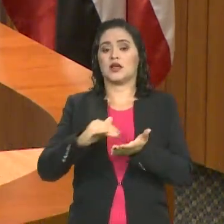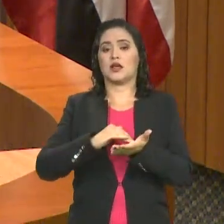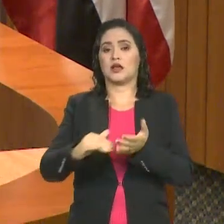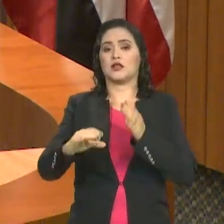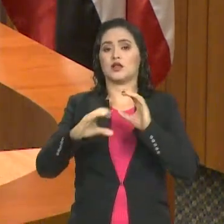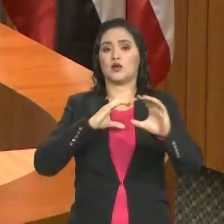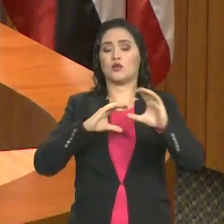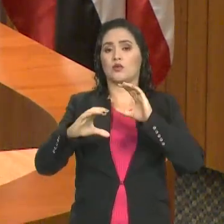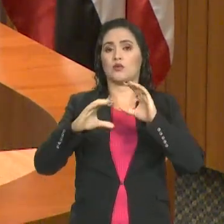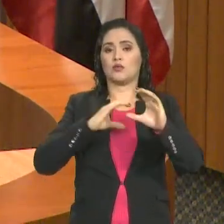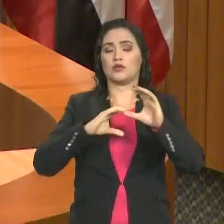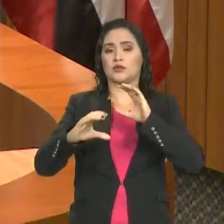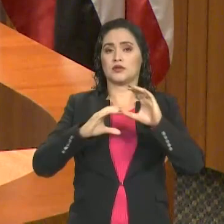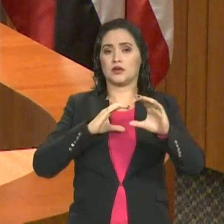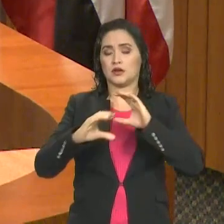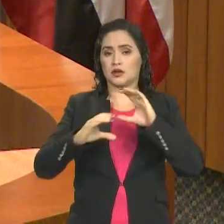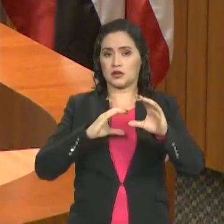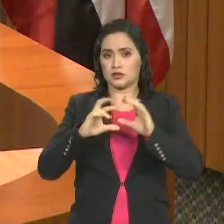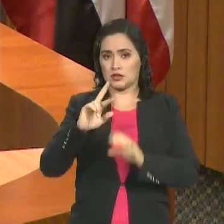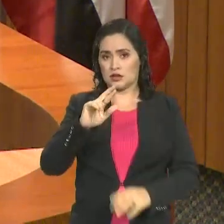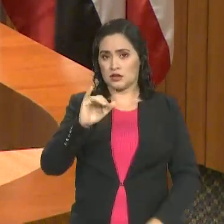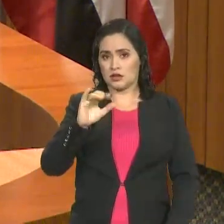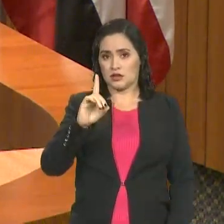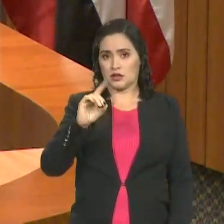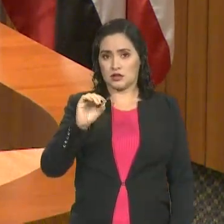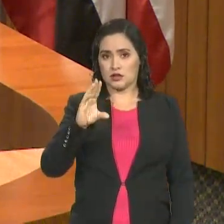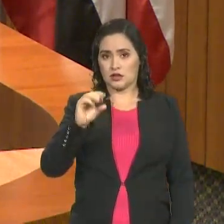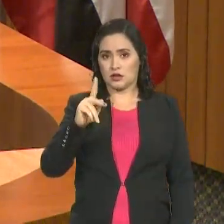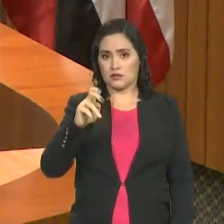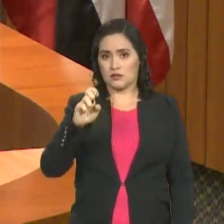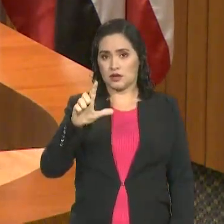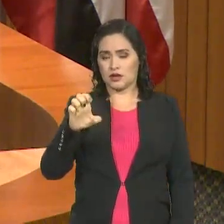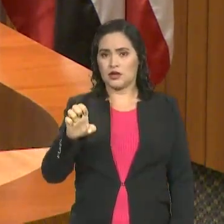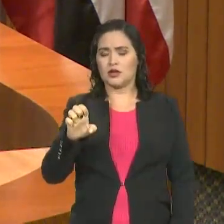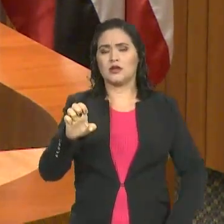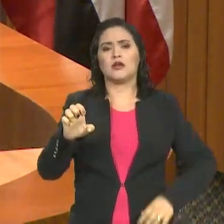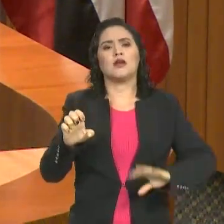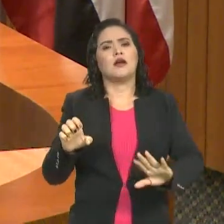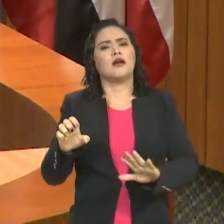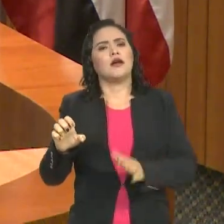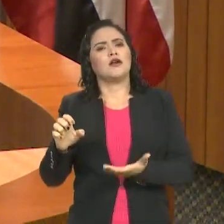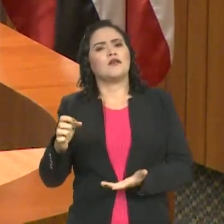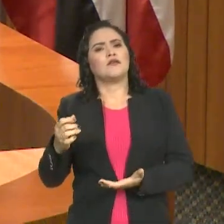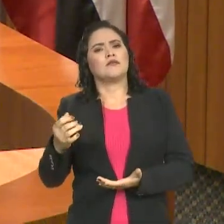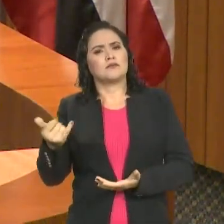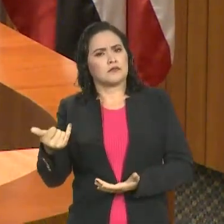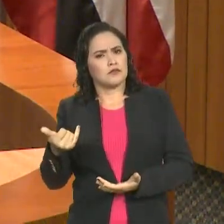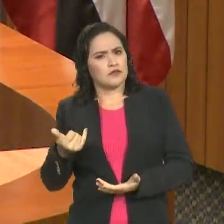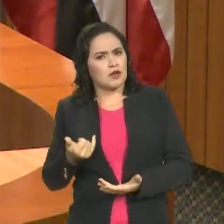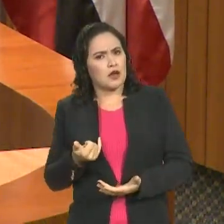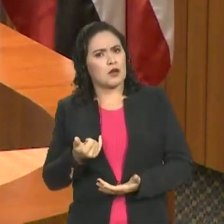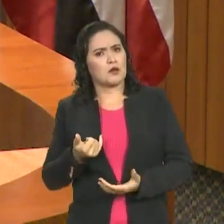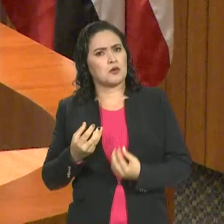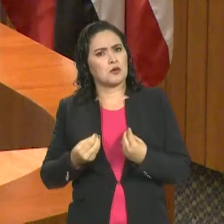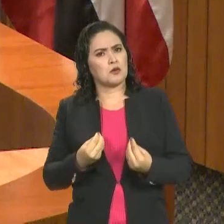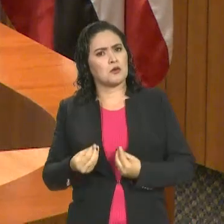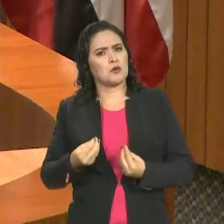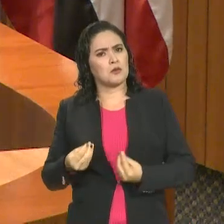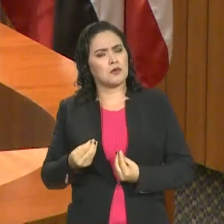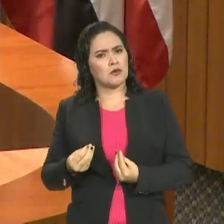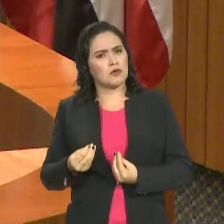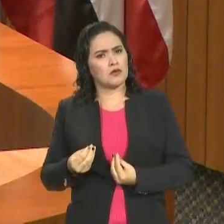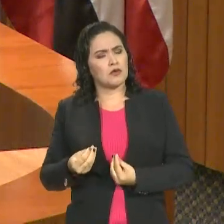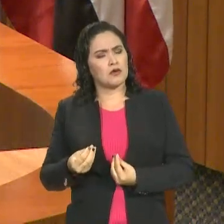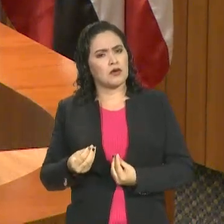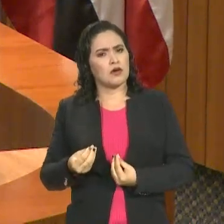Ricardo Capelli. Ele que não pensa que isso aí vai me intimidar, porque, ao contrário dele, eu ajo nas quatro linhas aqui.